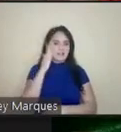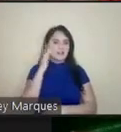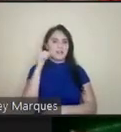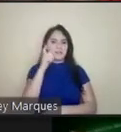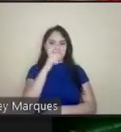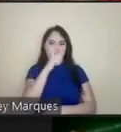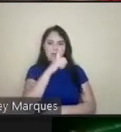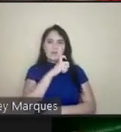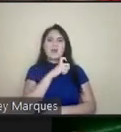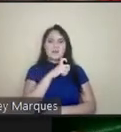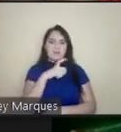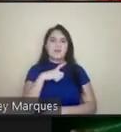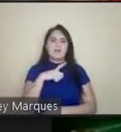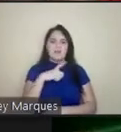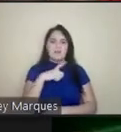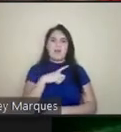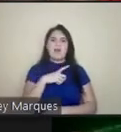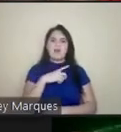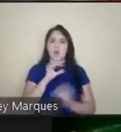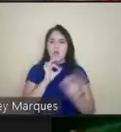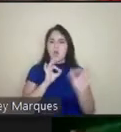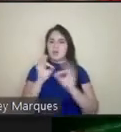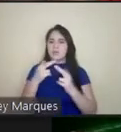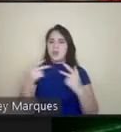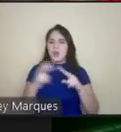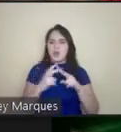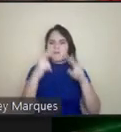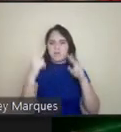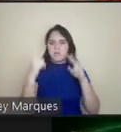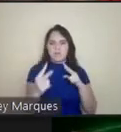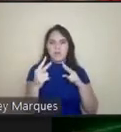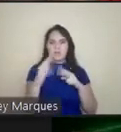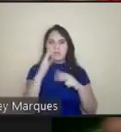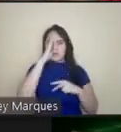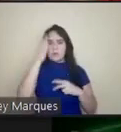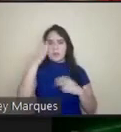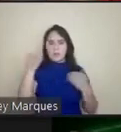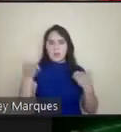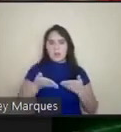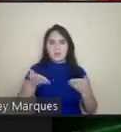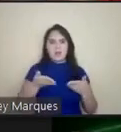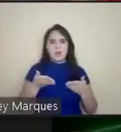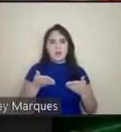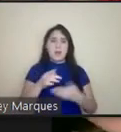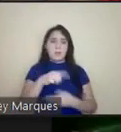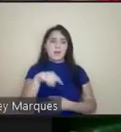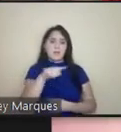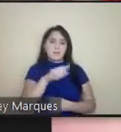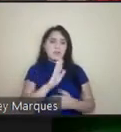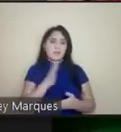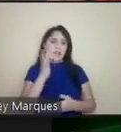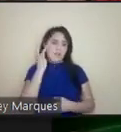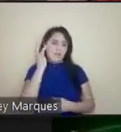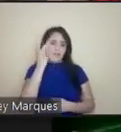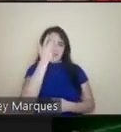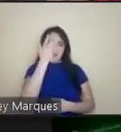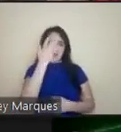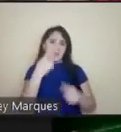tudo virtualmente, né, nesse momento. Até porque, até que para vocês é mais fácil, que já tem lá o